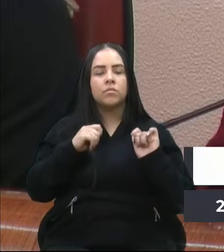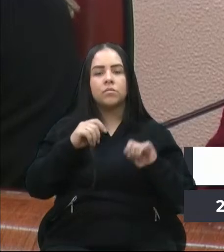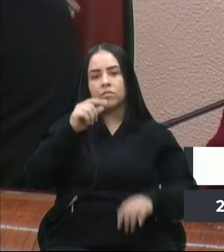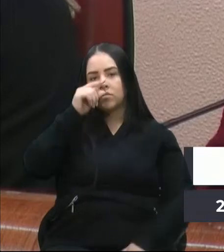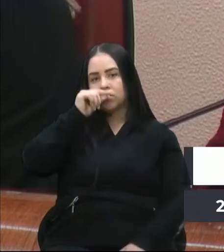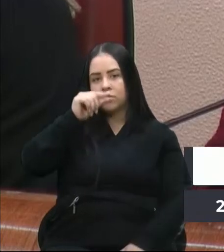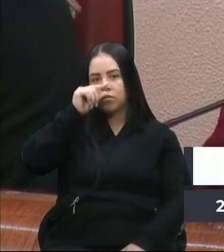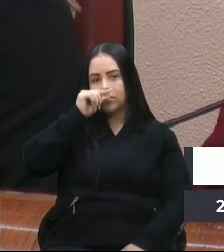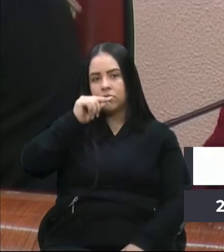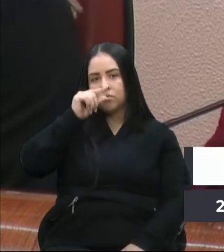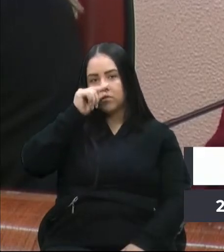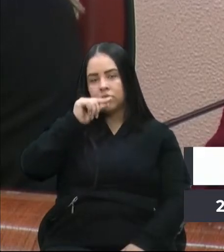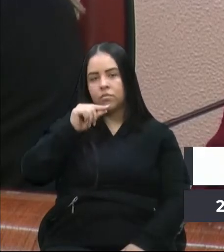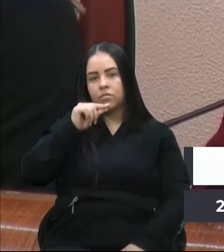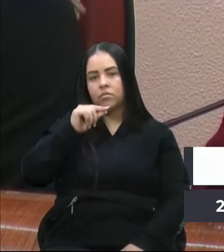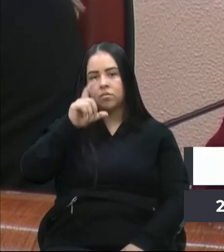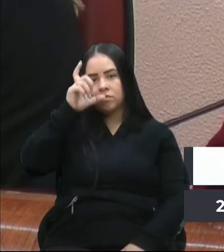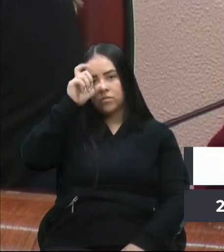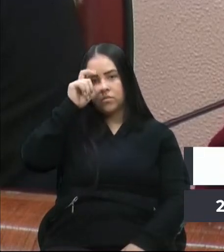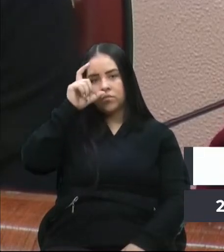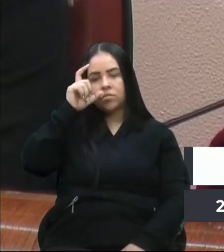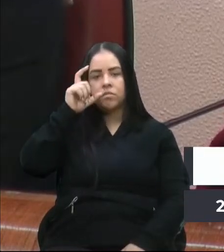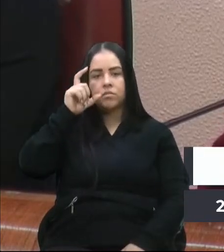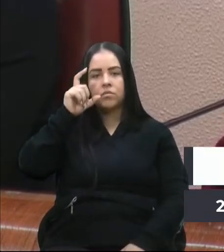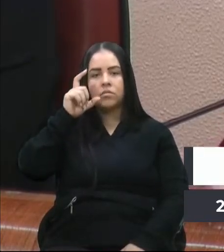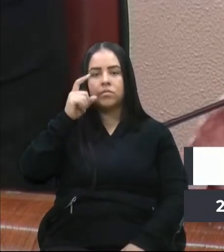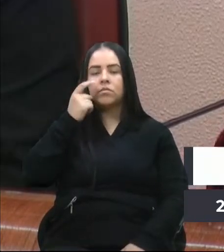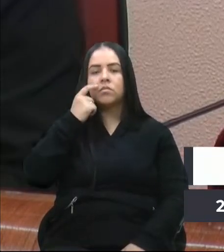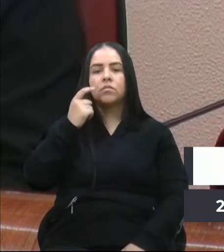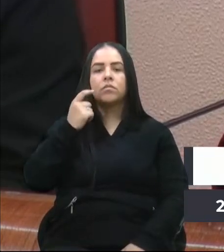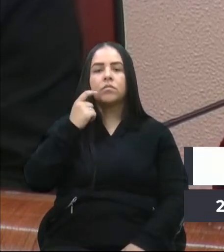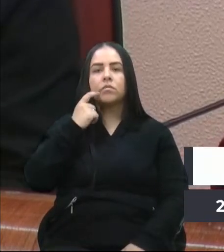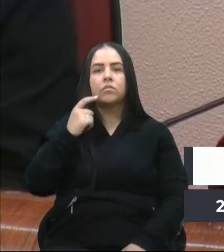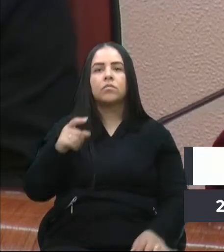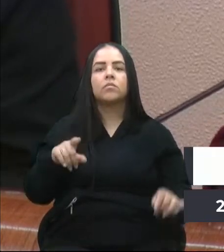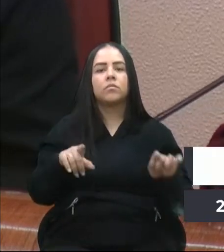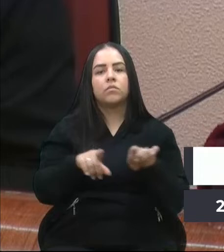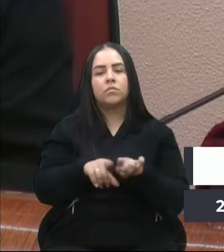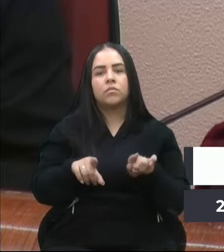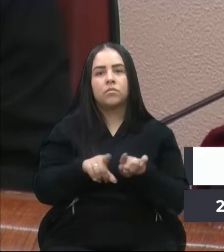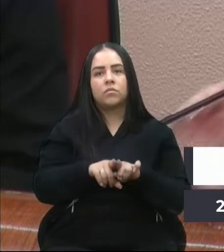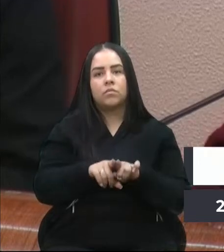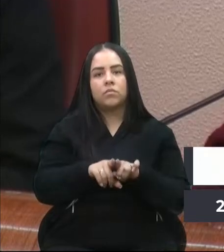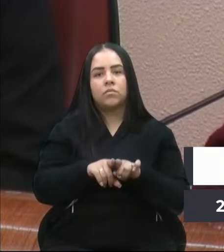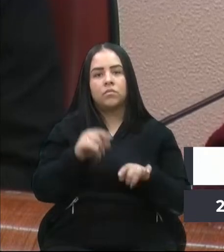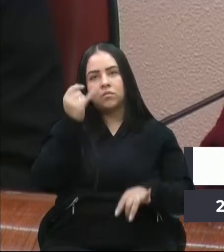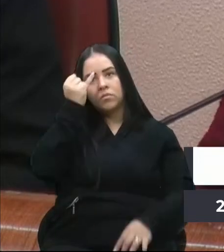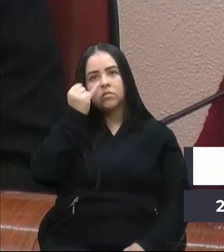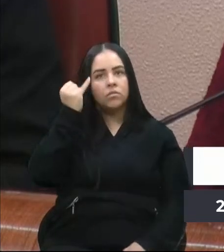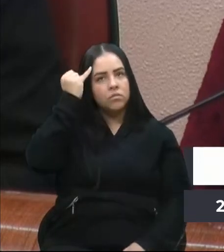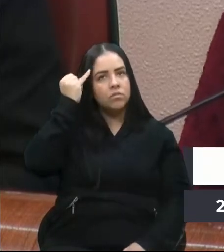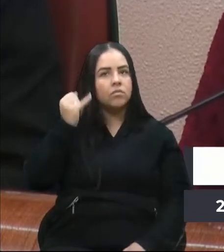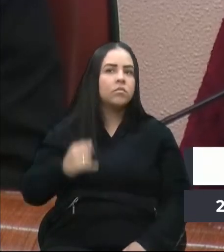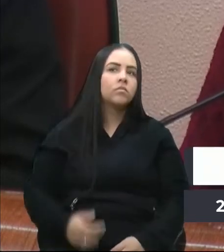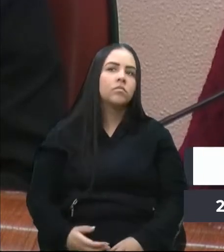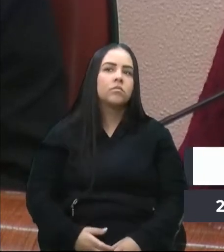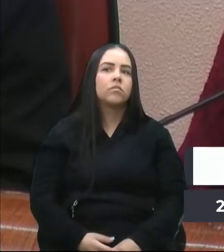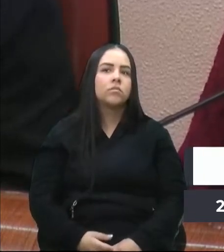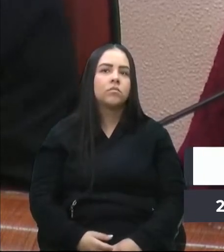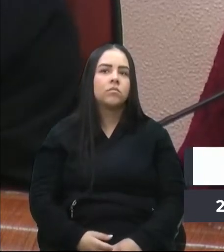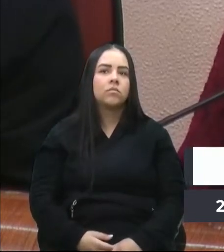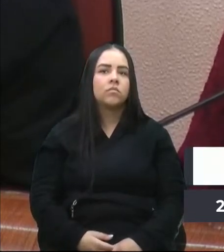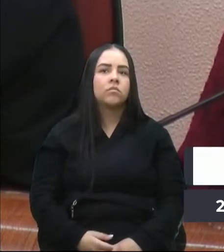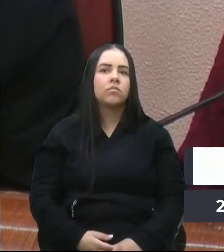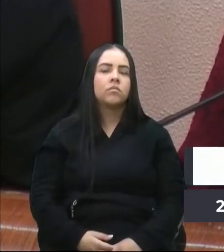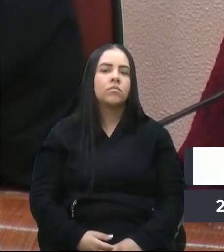Sandro Fantinel, Scalco, vereador Wagner Petrini e vereador Zé D'Ambros.